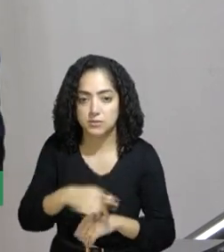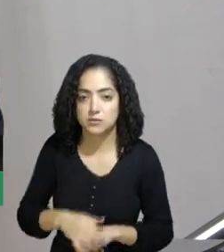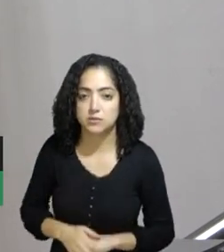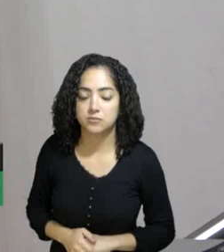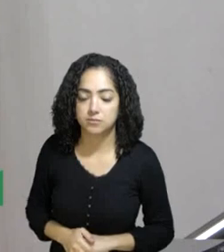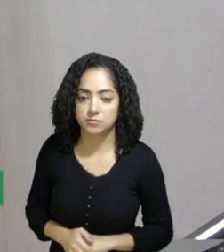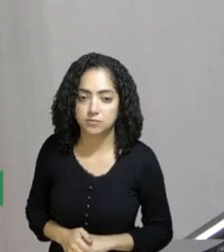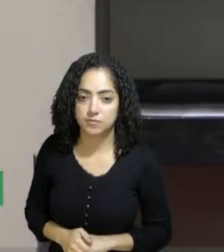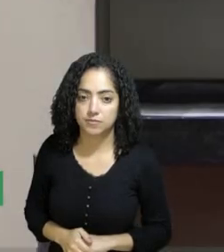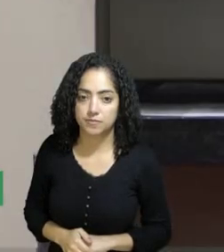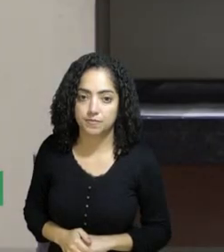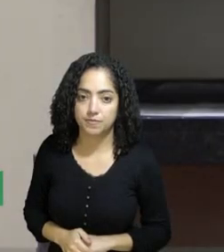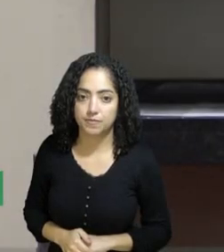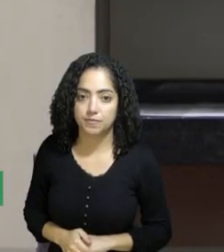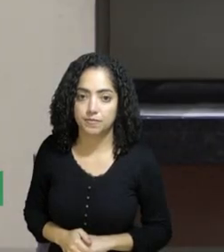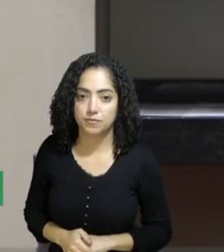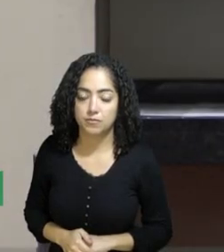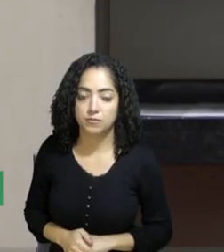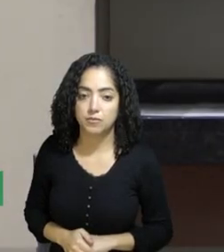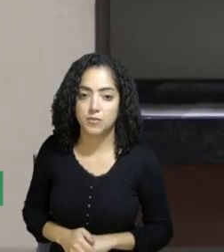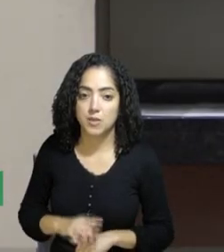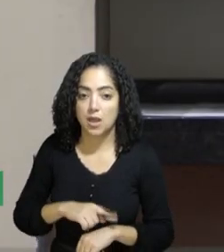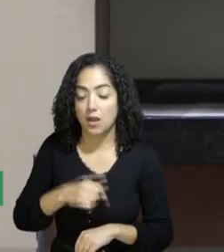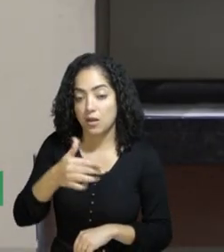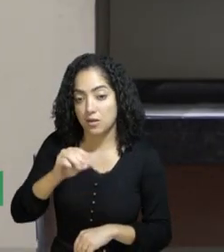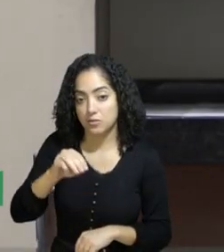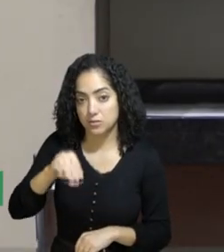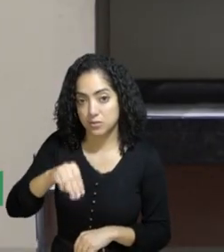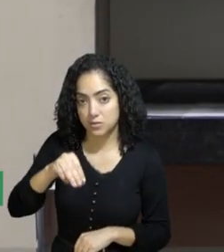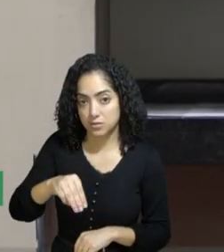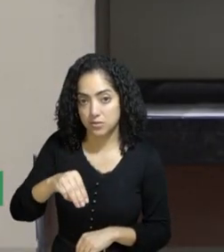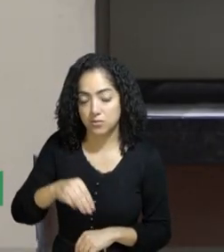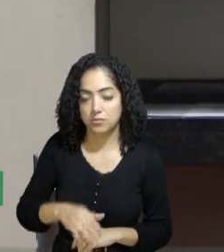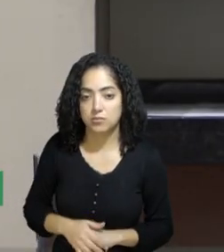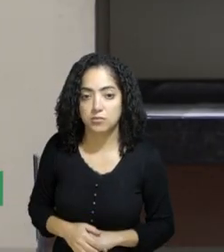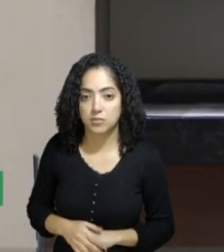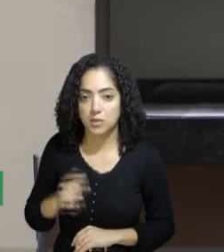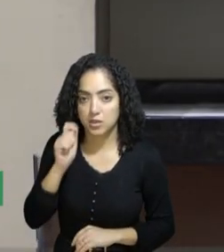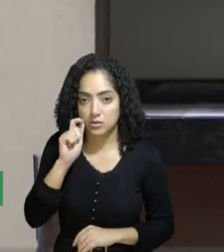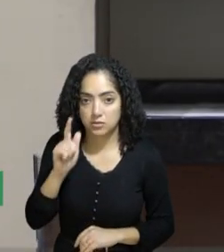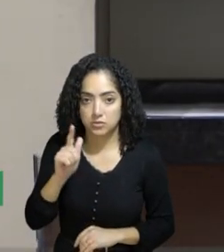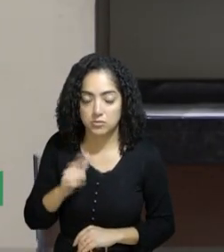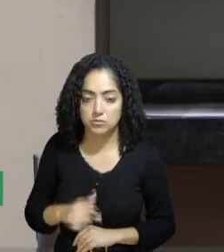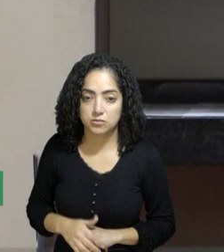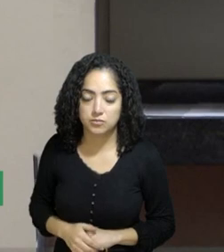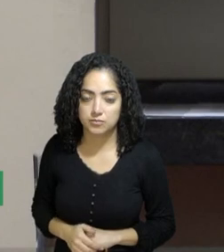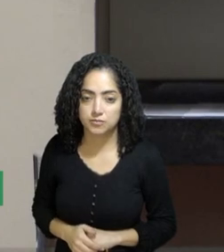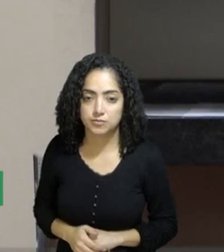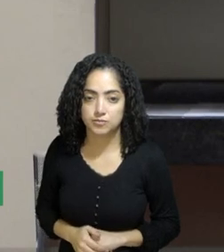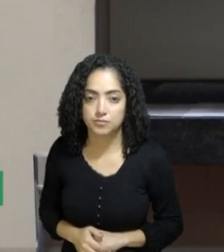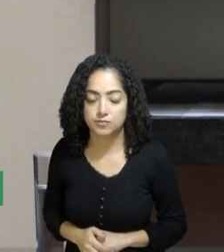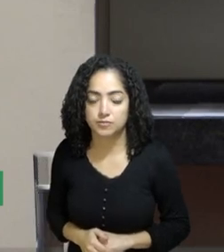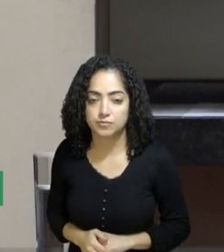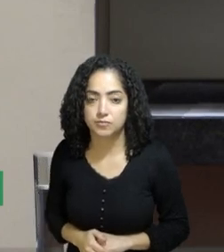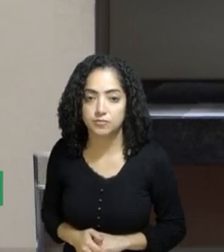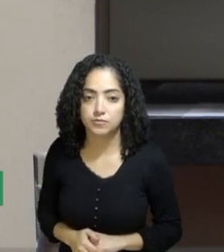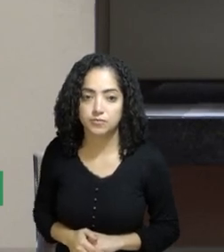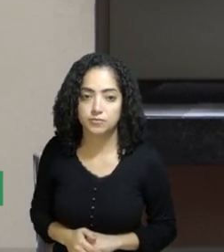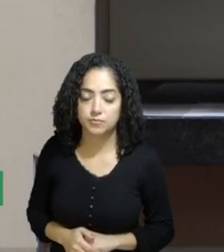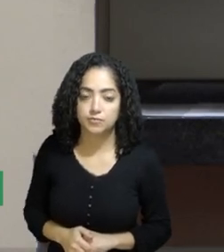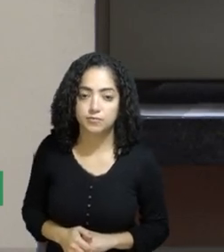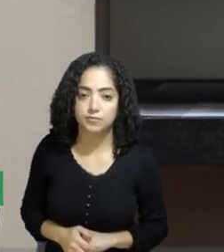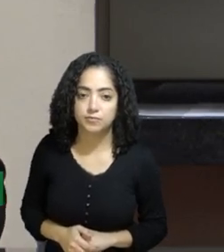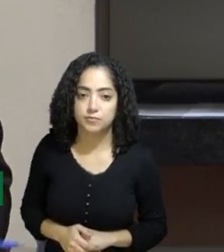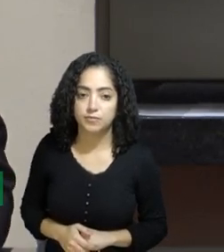presidente. Pelo tempo de até 10 minutos, fará uso da palavra o deputado Antídio Lunelli. Pela ordem, pela presidente. Ordem, deputado Sargento Lima. Presidente, quero aproveitar